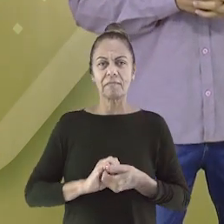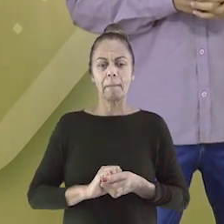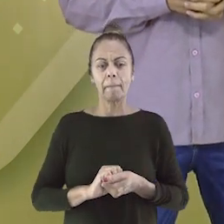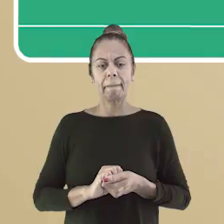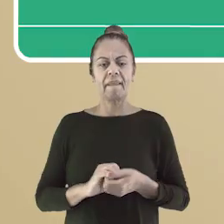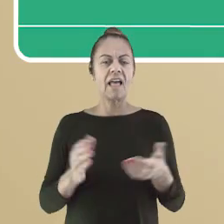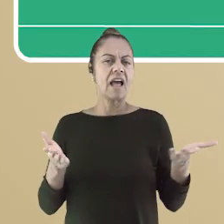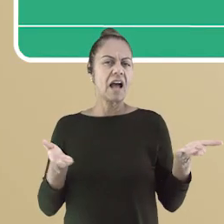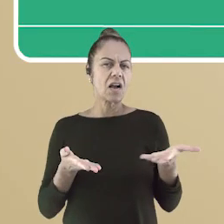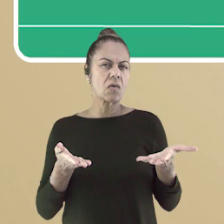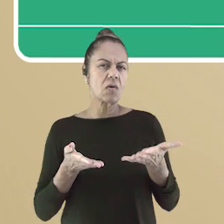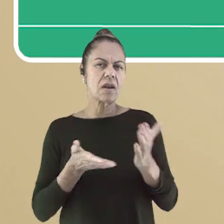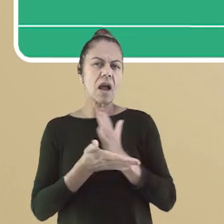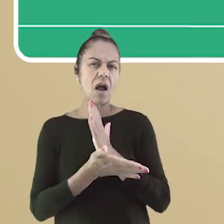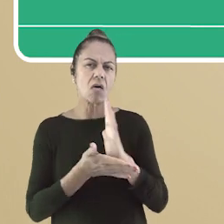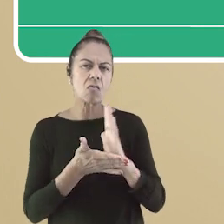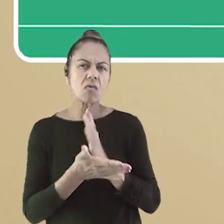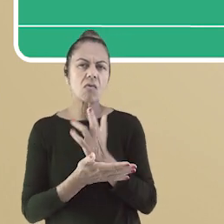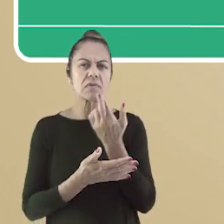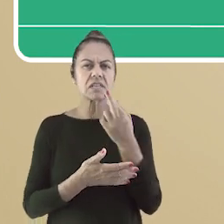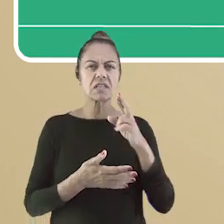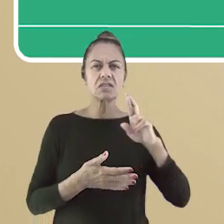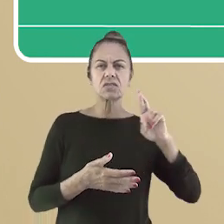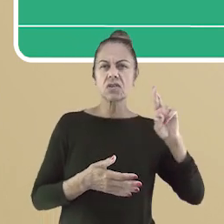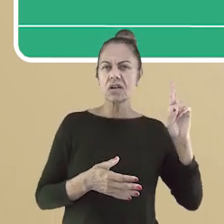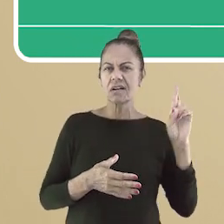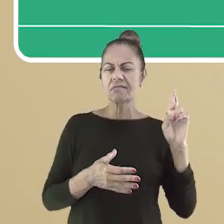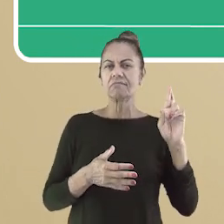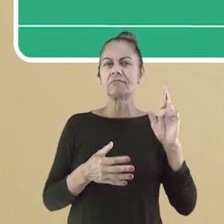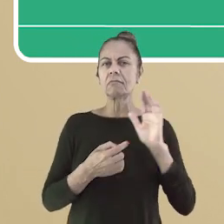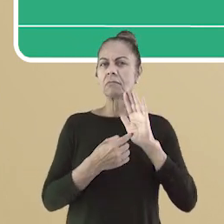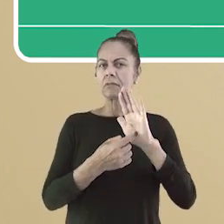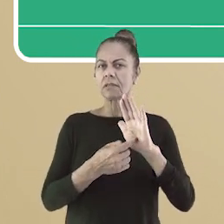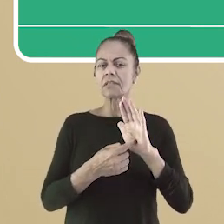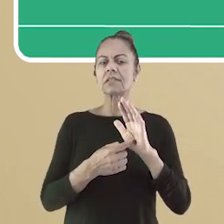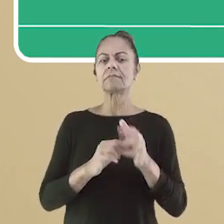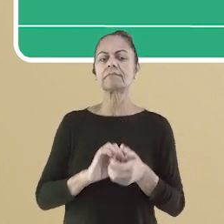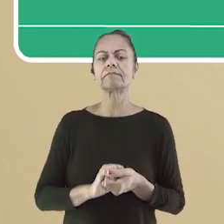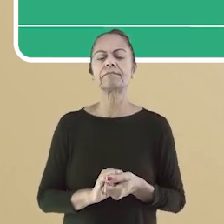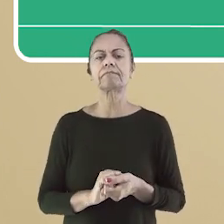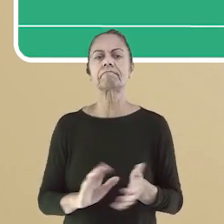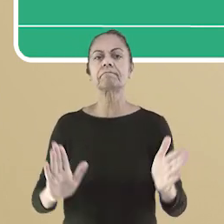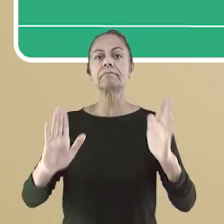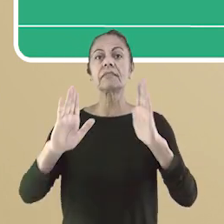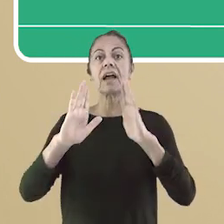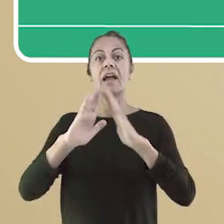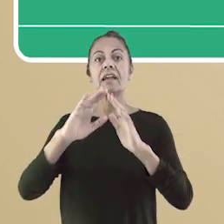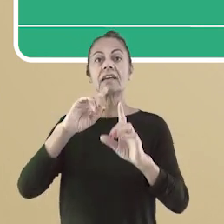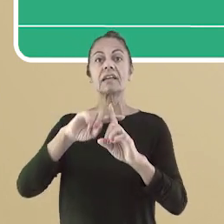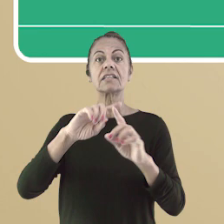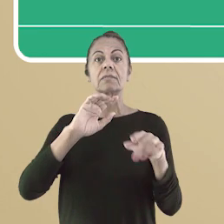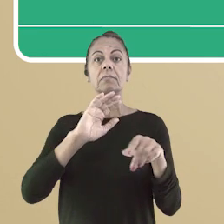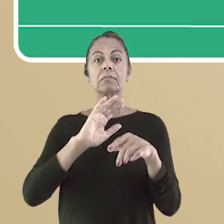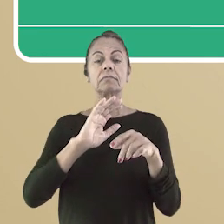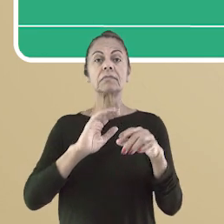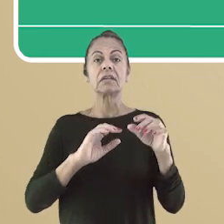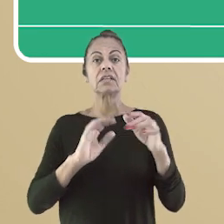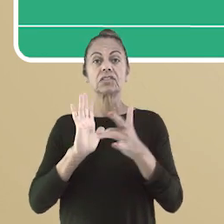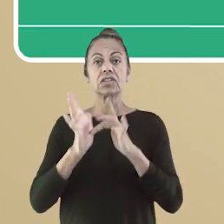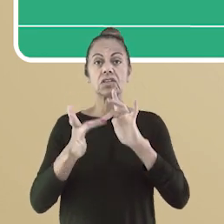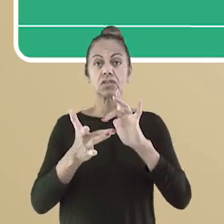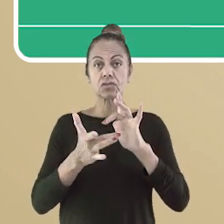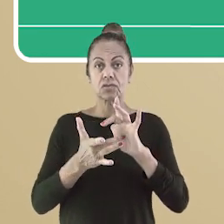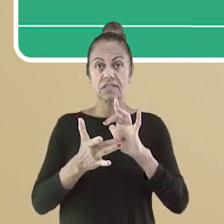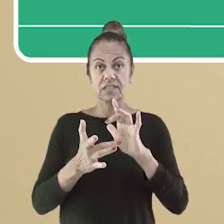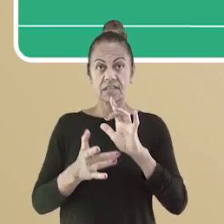professor Rony. Vamos agora discorrer sobre algumas religiões com seus textos religiosos escritos. A Igreja de Jesus Cristo